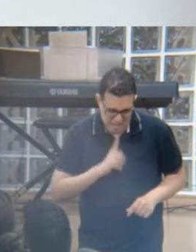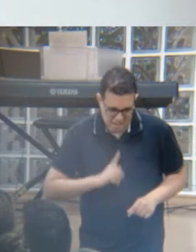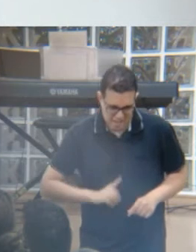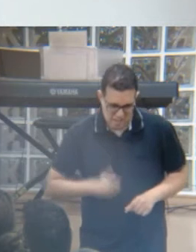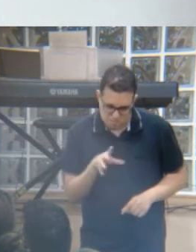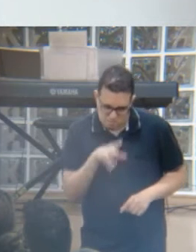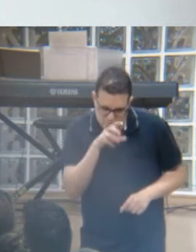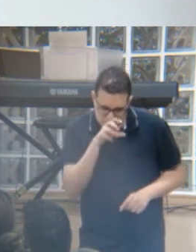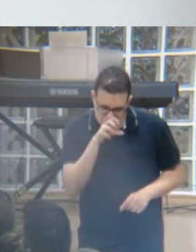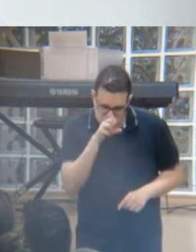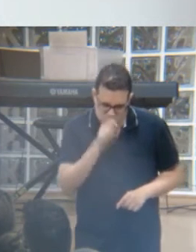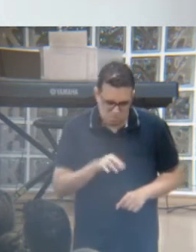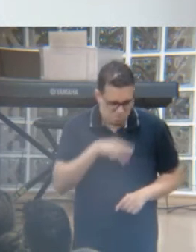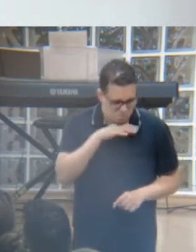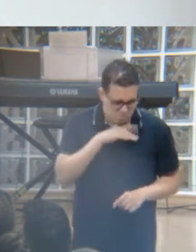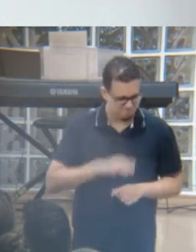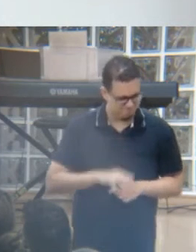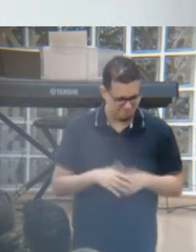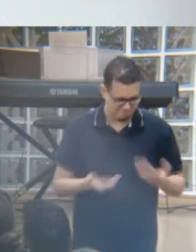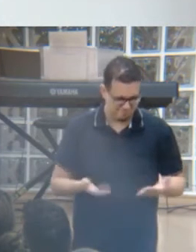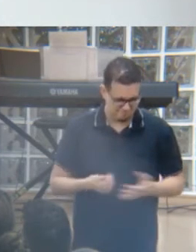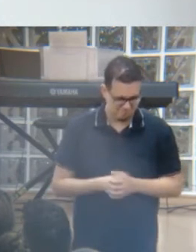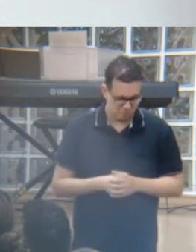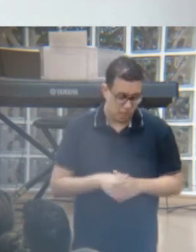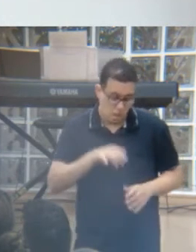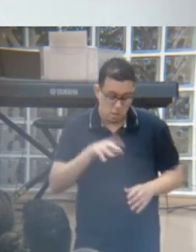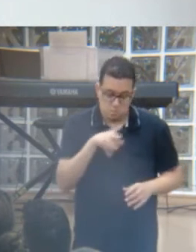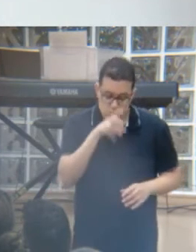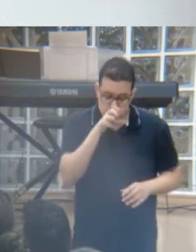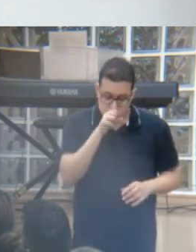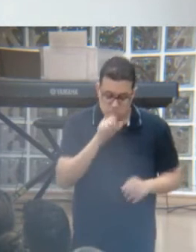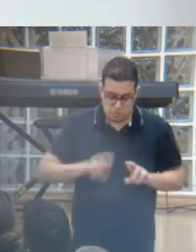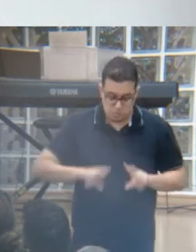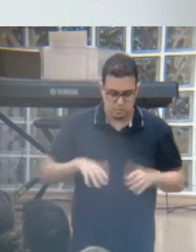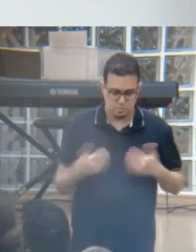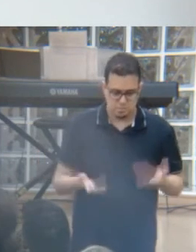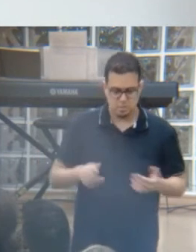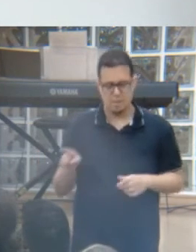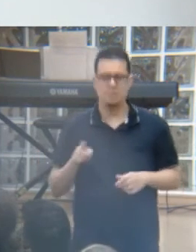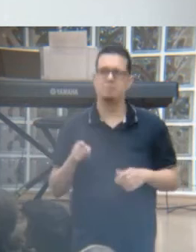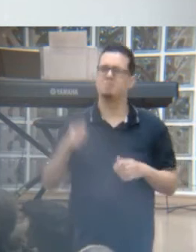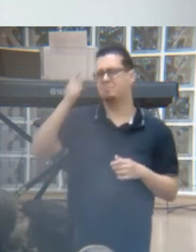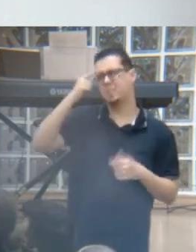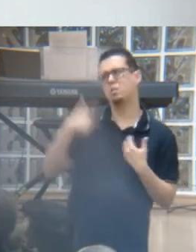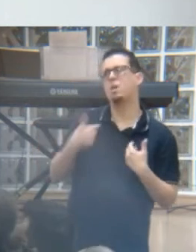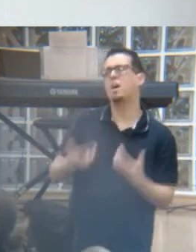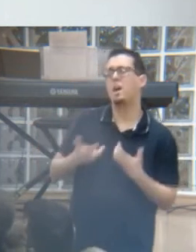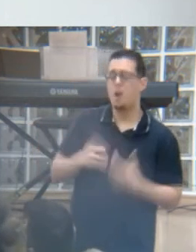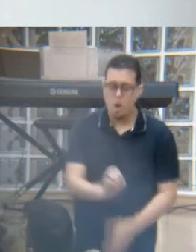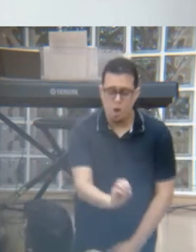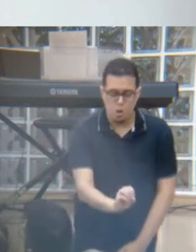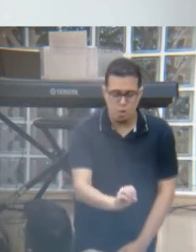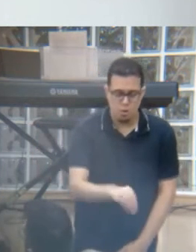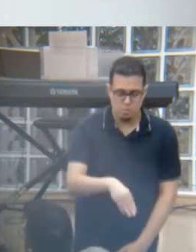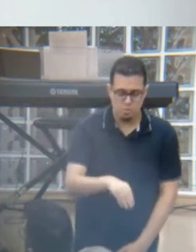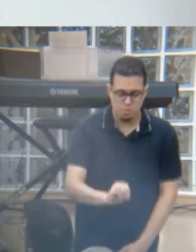Fazendo uma propaganda aqui, ela disse, eu quero aquele Omo. Qual que era? Era o Progress? Era um Omo novo,